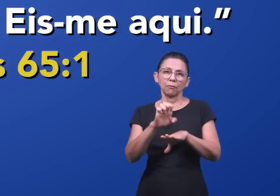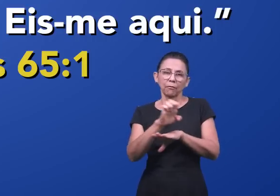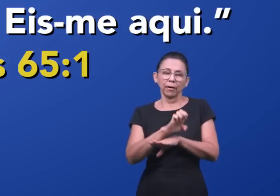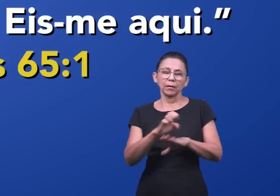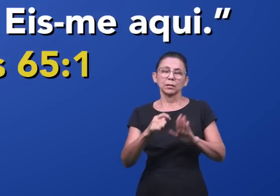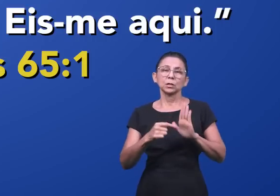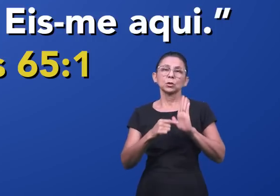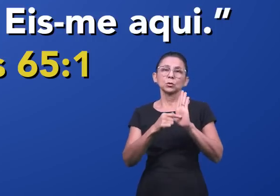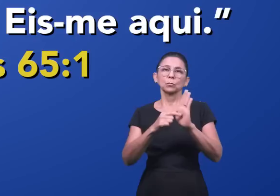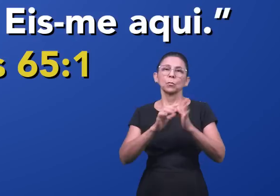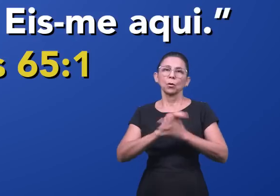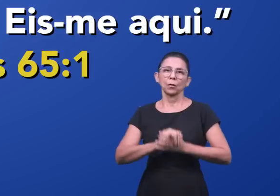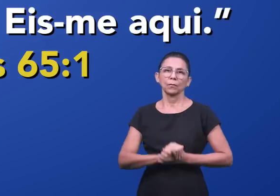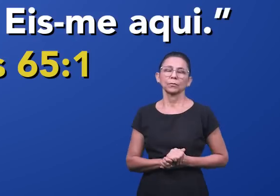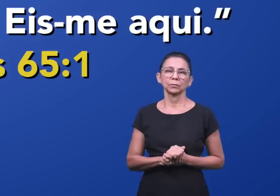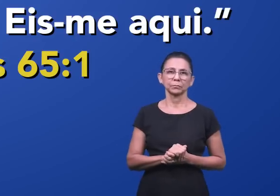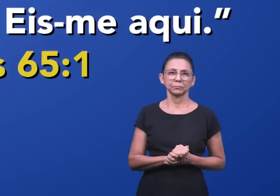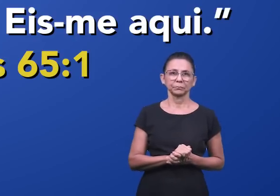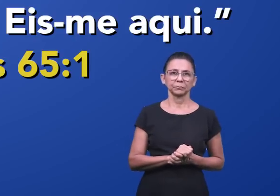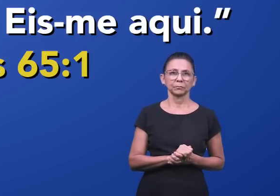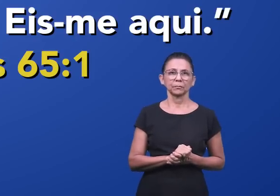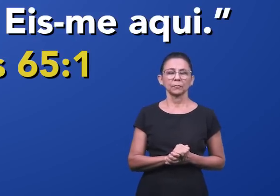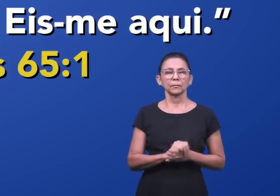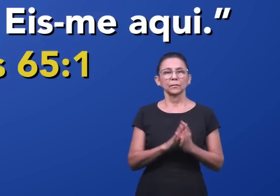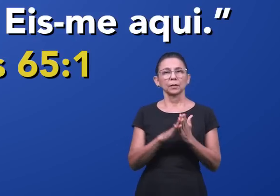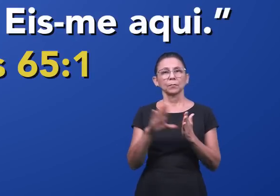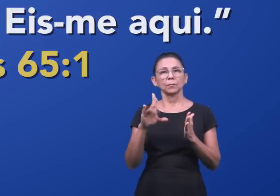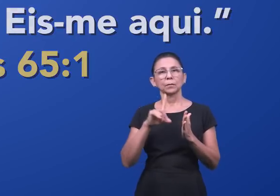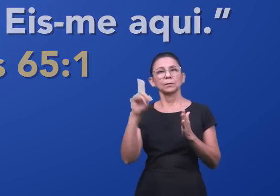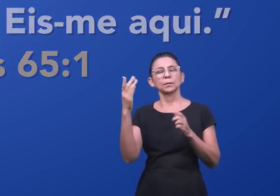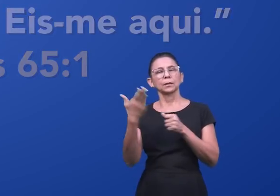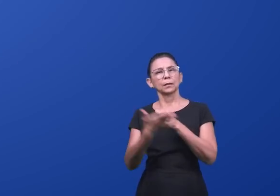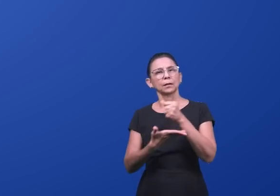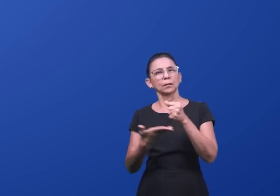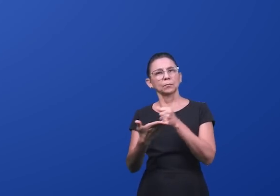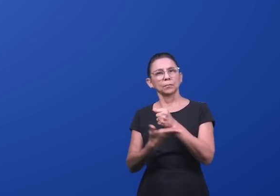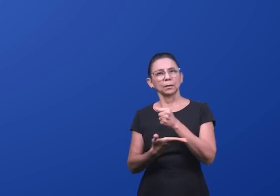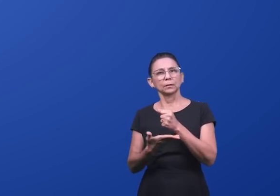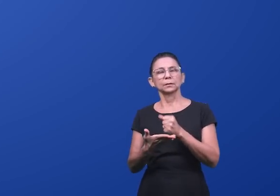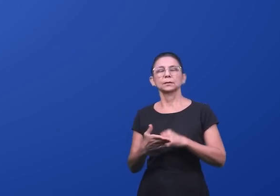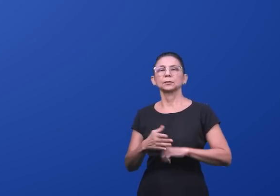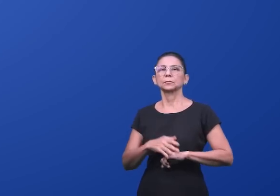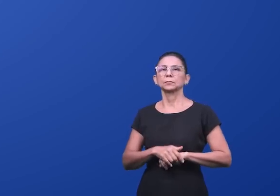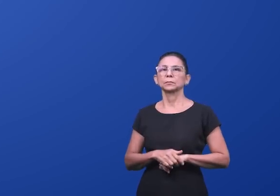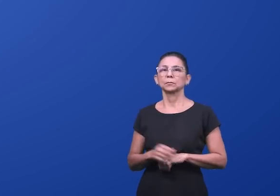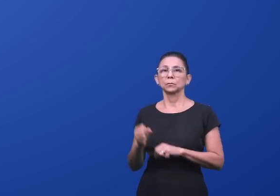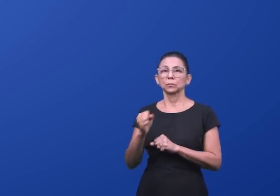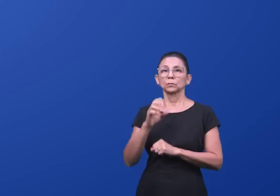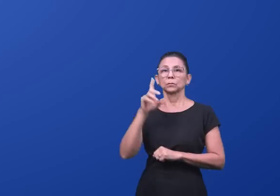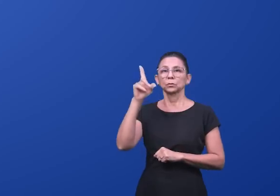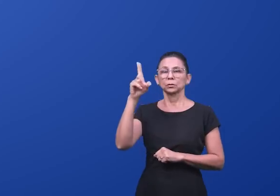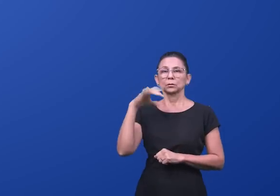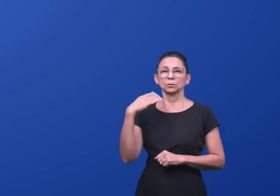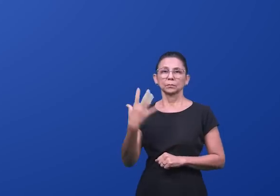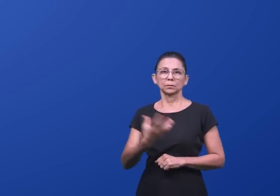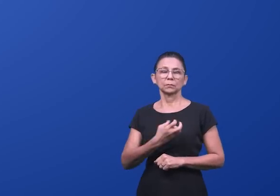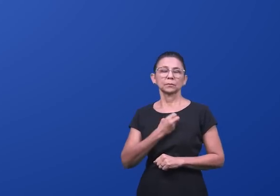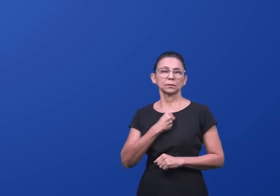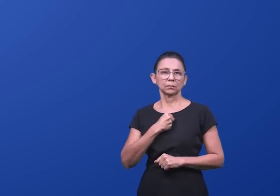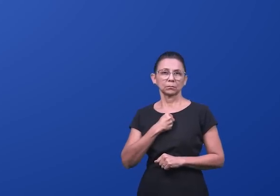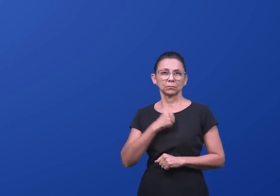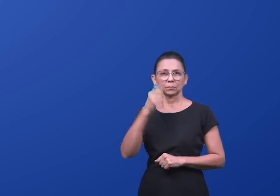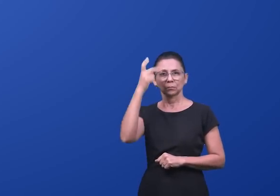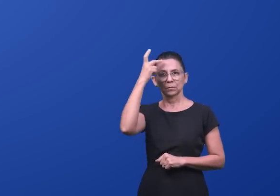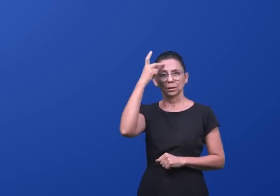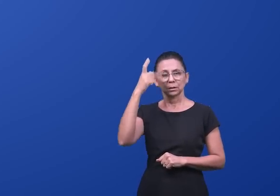acesso à graça do Senhor, às riquezas da sua graça, como está em Romanos 3:24, também em Efésios 1:7. O estrado de ouro, né? O